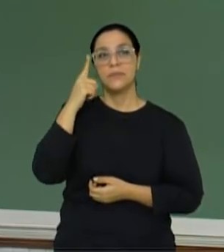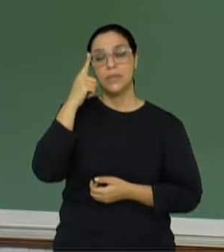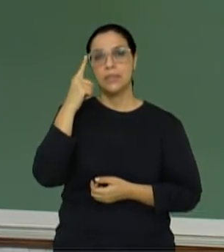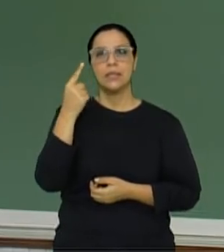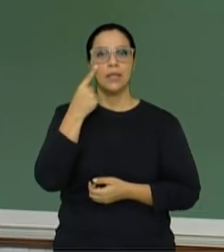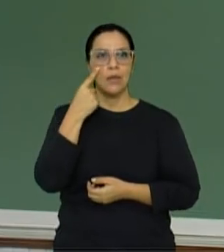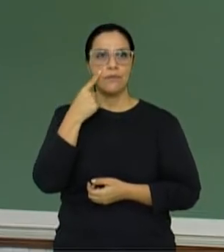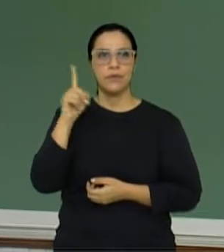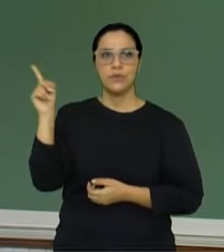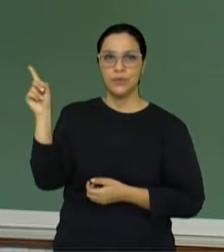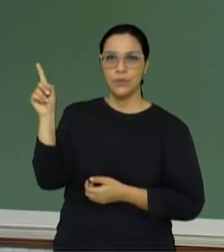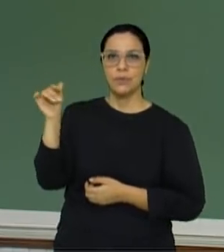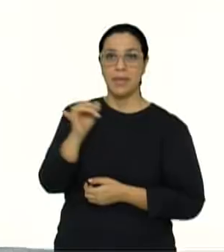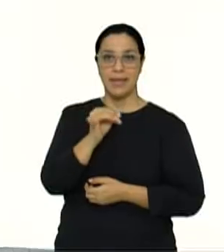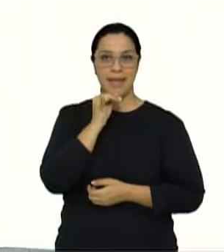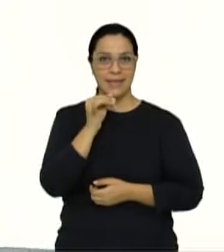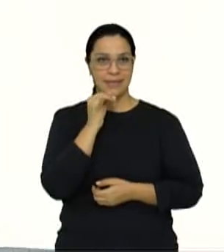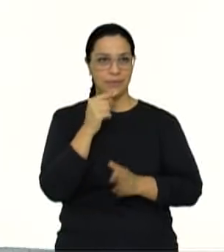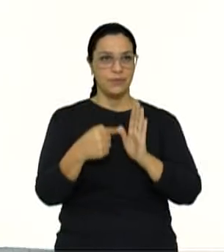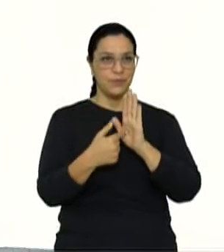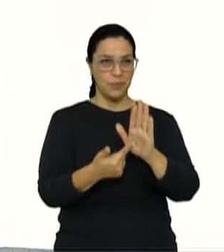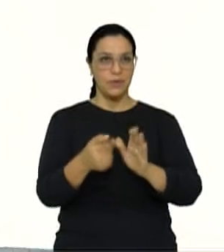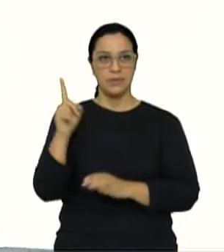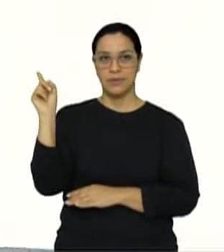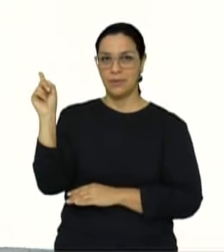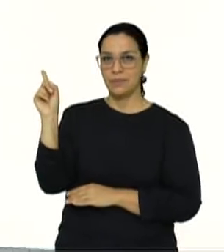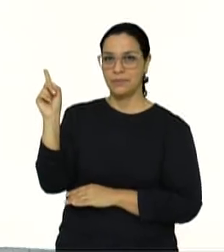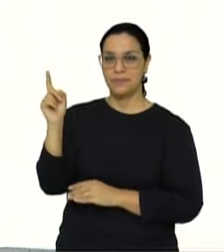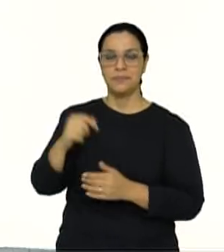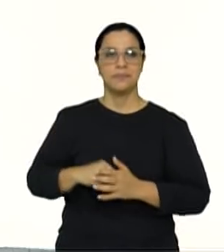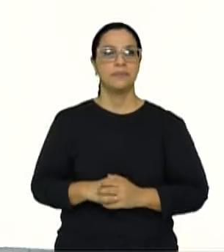Olha só, mais um exemplo aqui, né? Eu quero